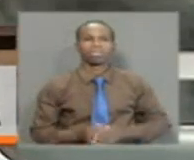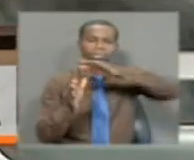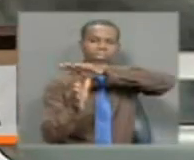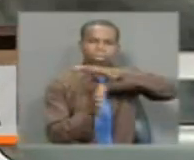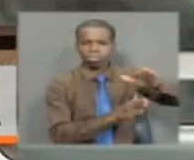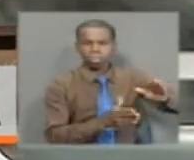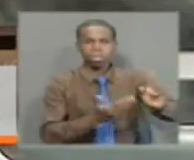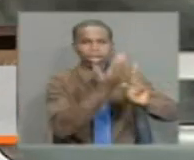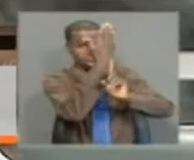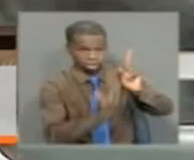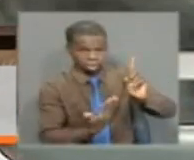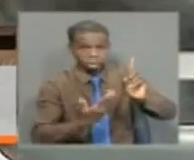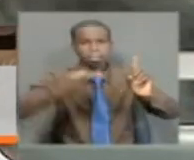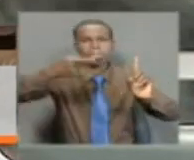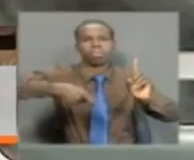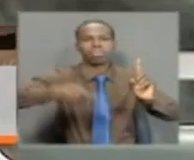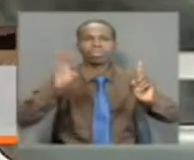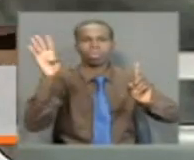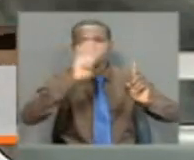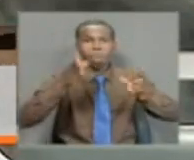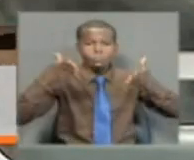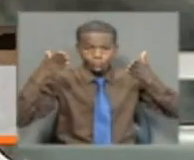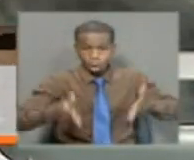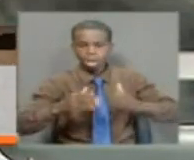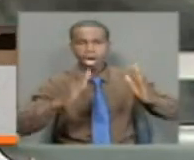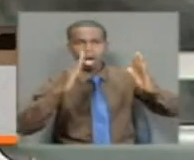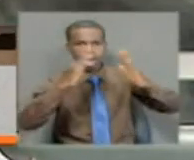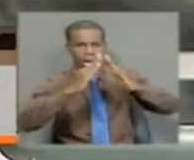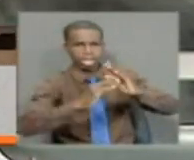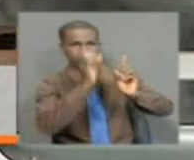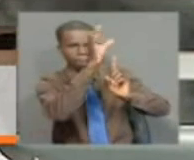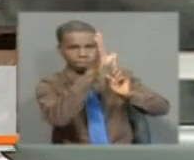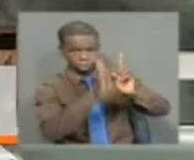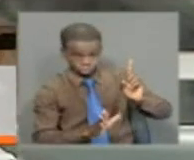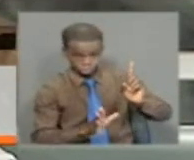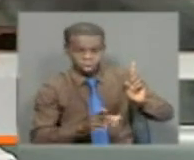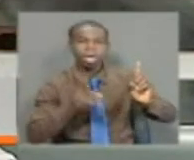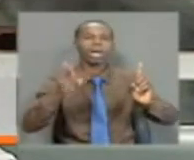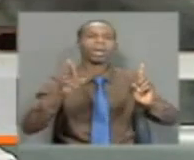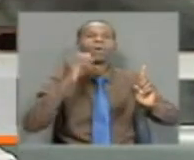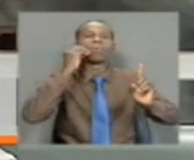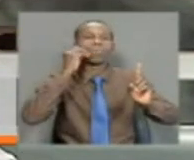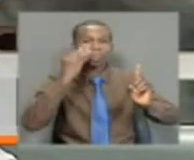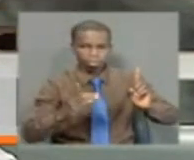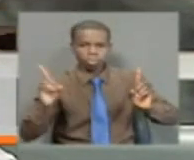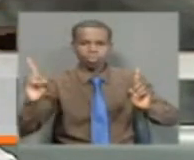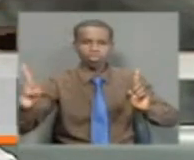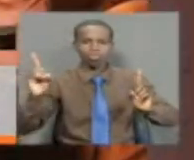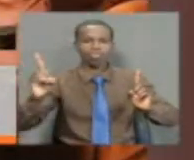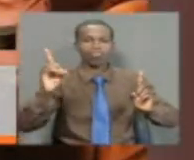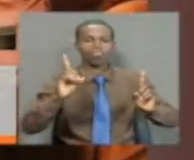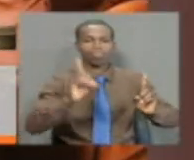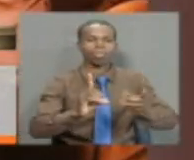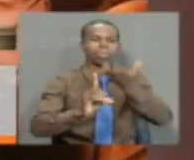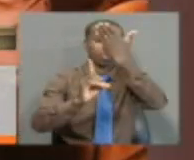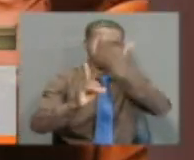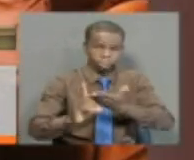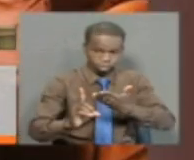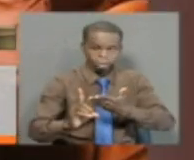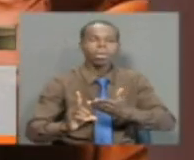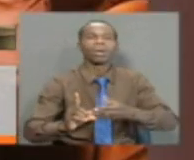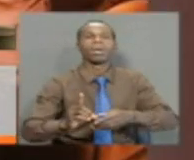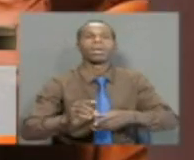O presidente da República, João Lourenço, recebeu hoje no Palácio Presidencial em Luanda, na condição de presidente pro tempore da Cplp, uma delegação